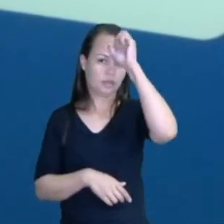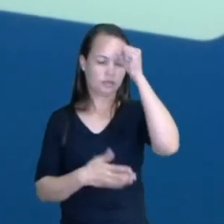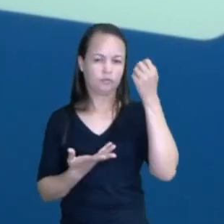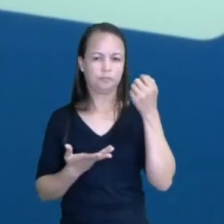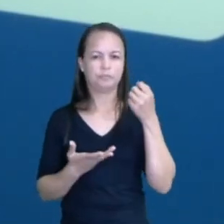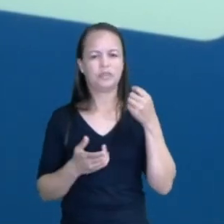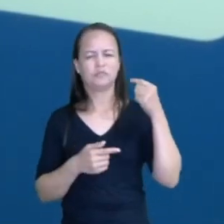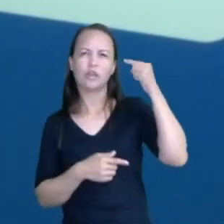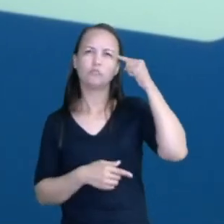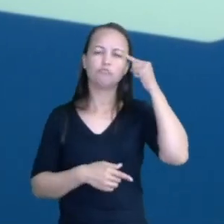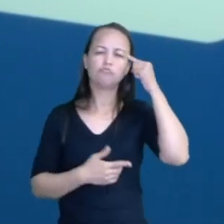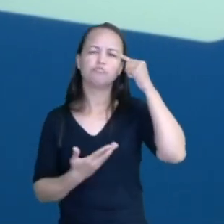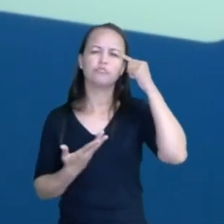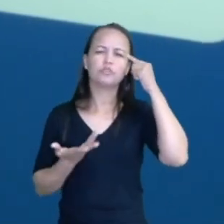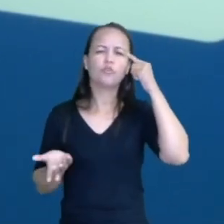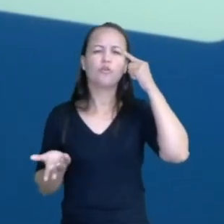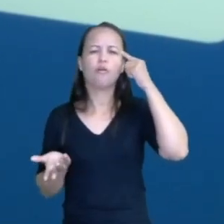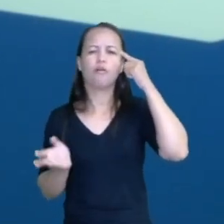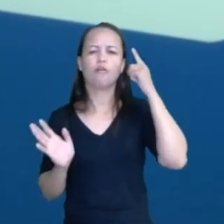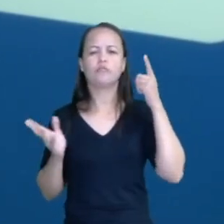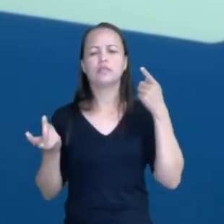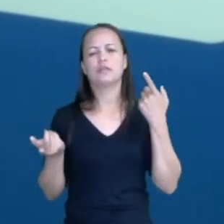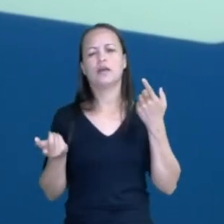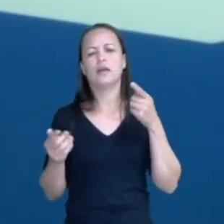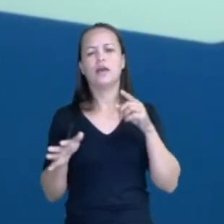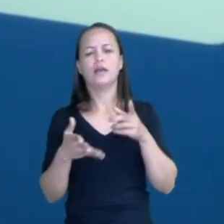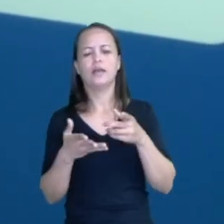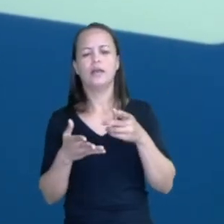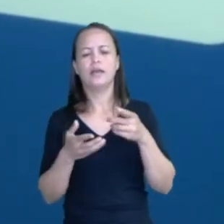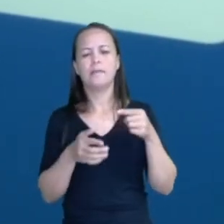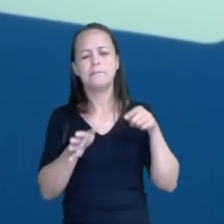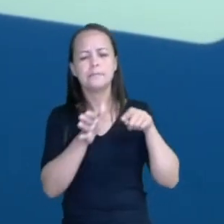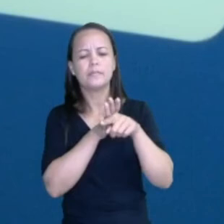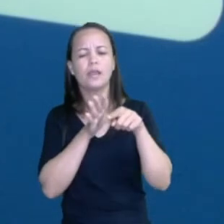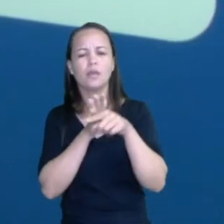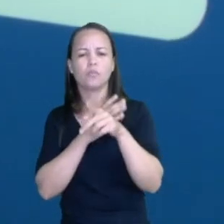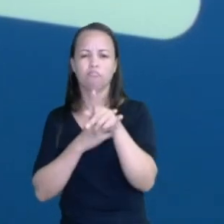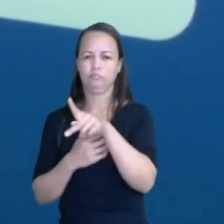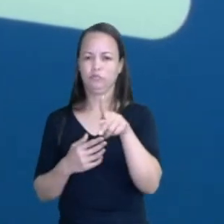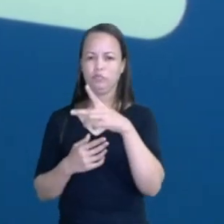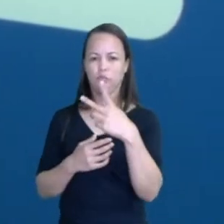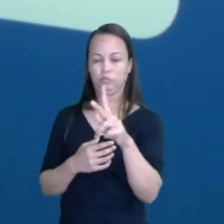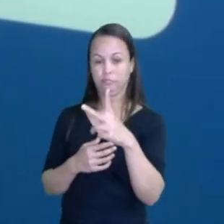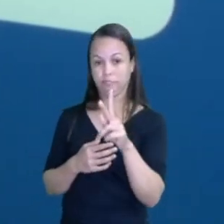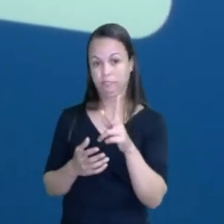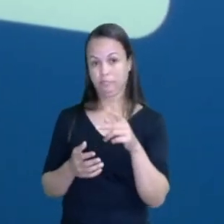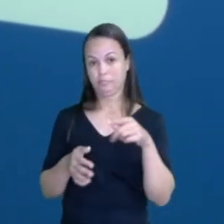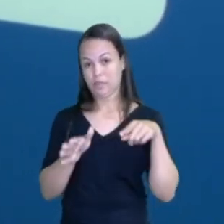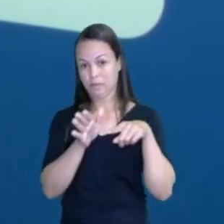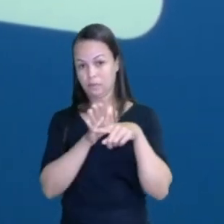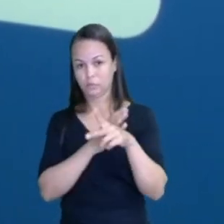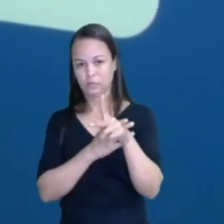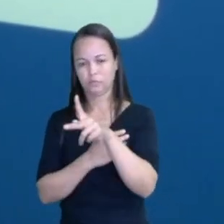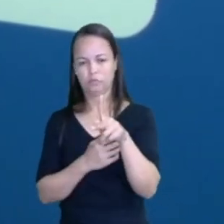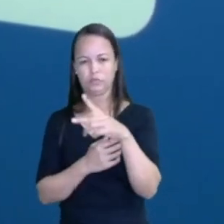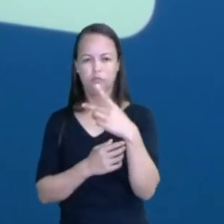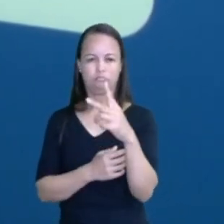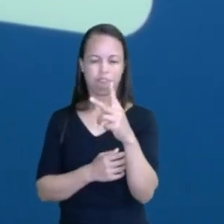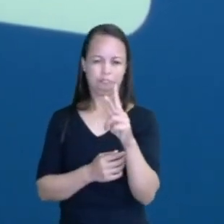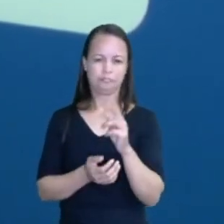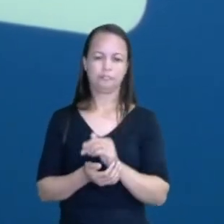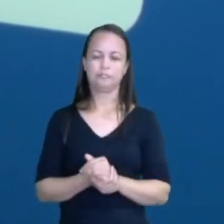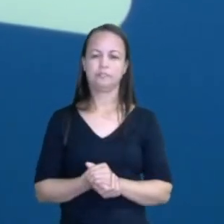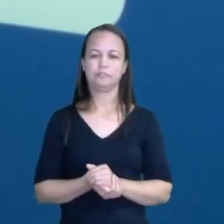tido eventuais dúvidas a respeito daquilo que a gente mostrou aqui, levem para o seu professor, tá certo? Perguntem a ele,